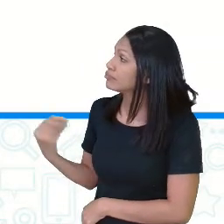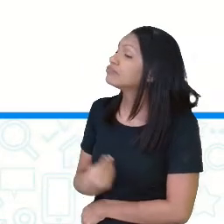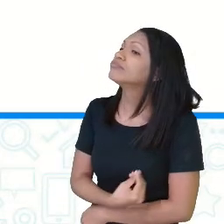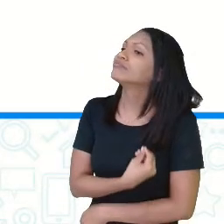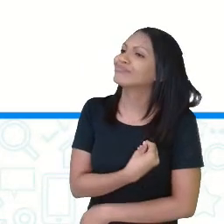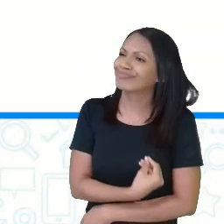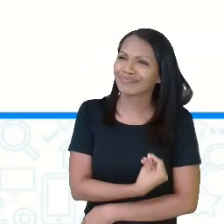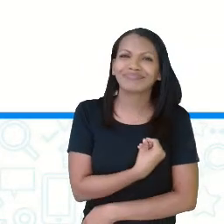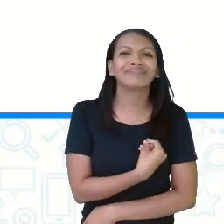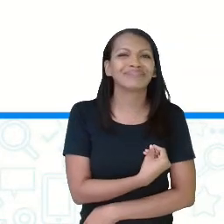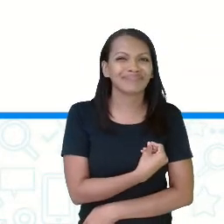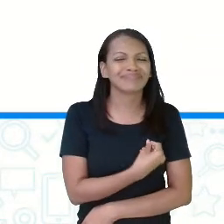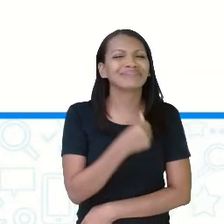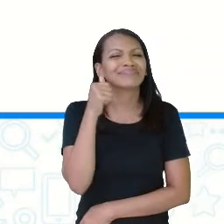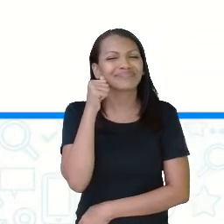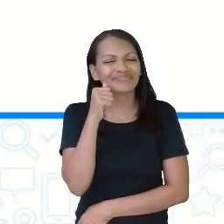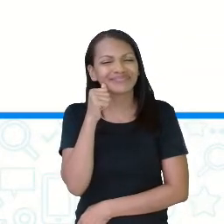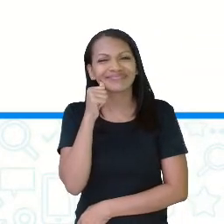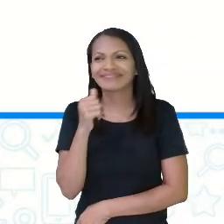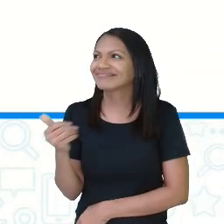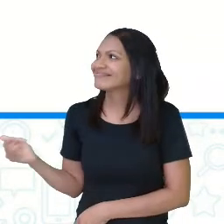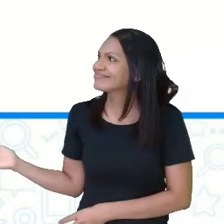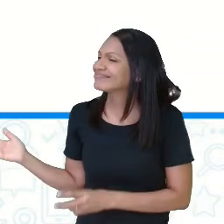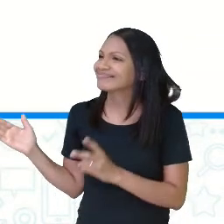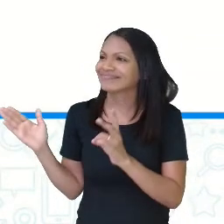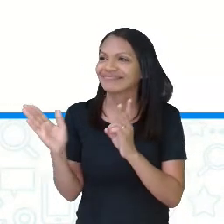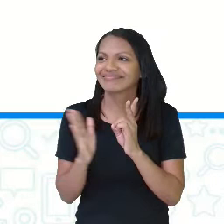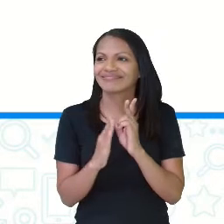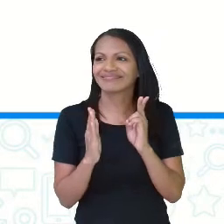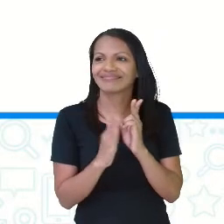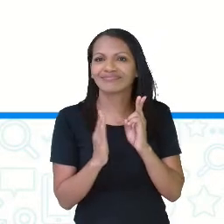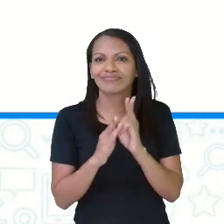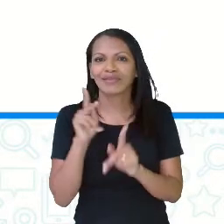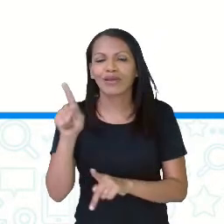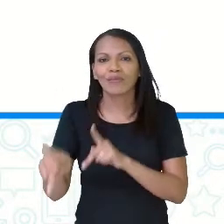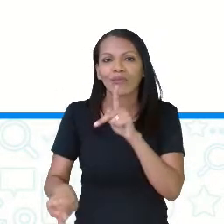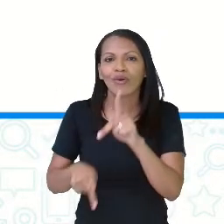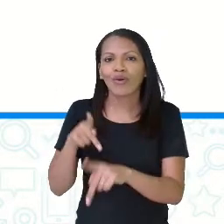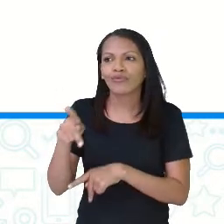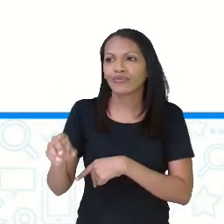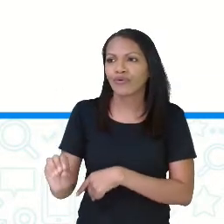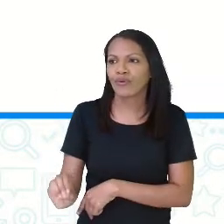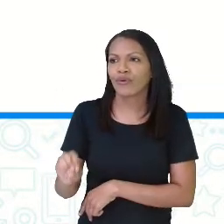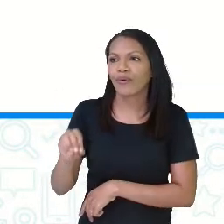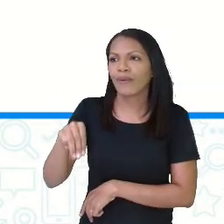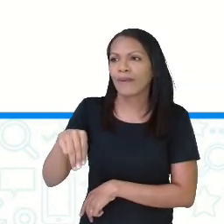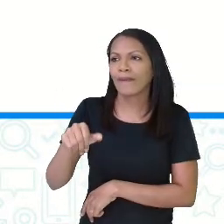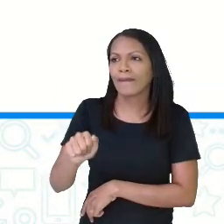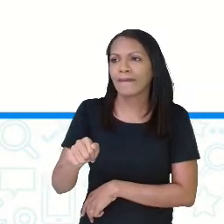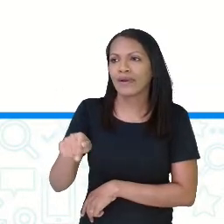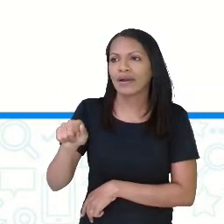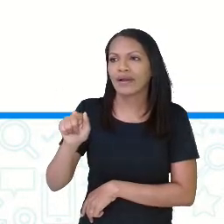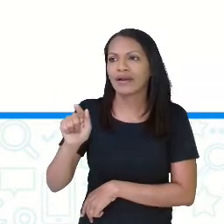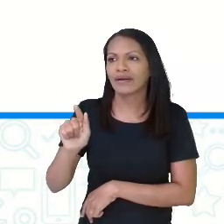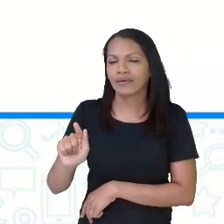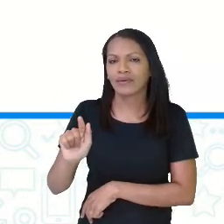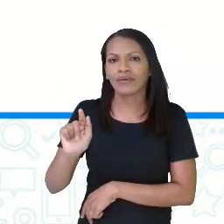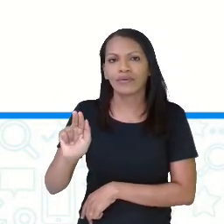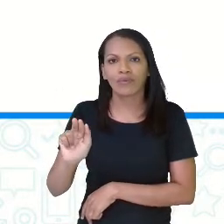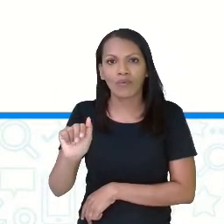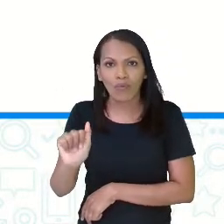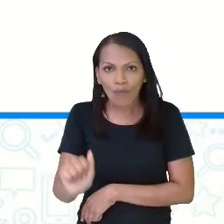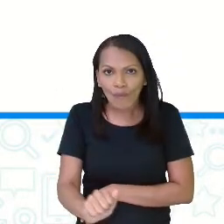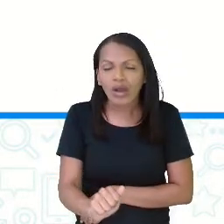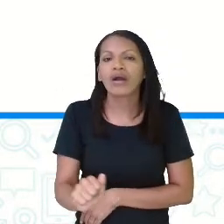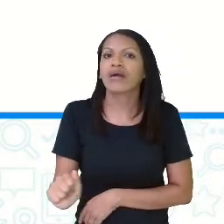Cambeba é indígena do povo Omaguá Cambeba, no Alto Solimões, Amazonas, região norte